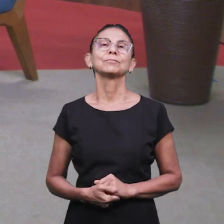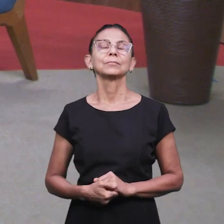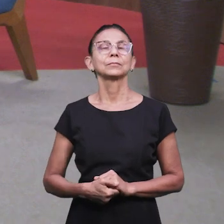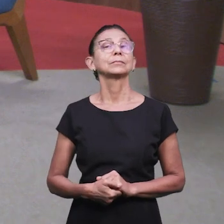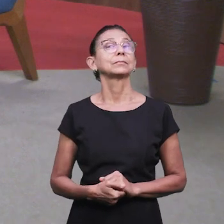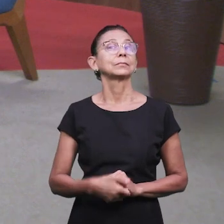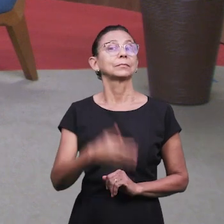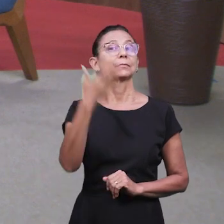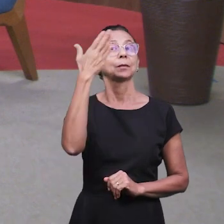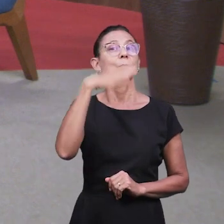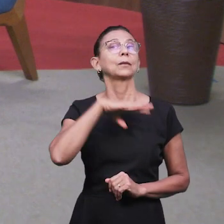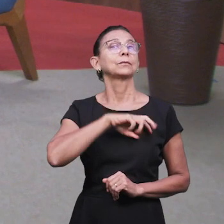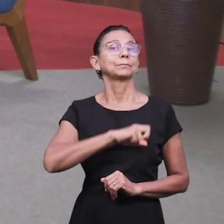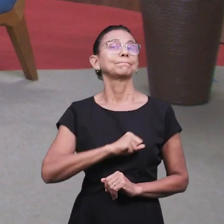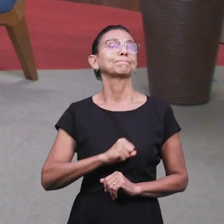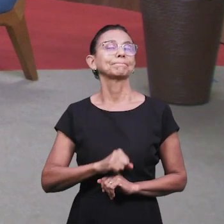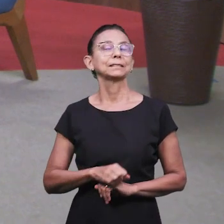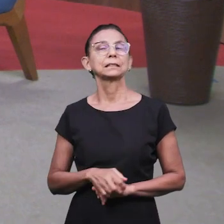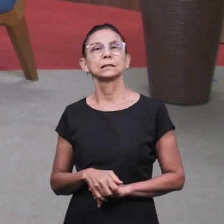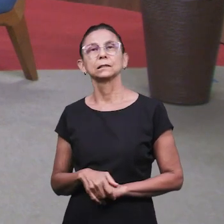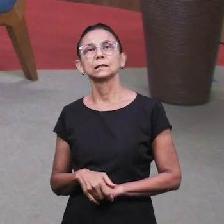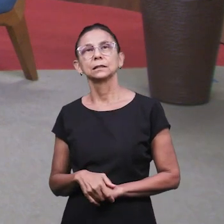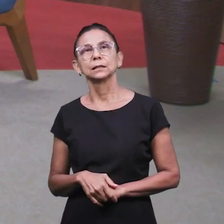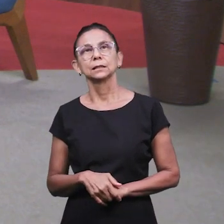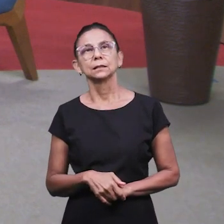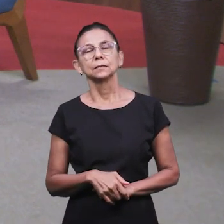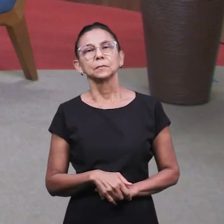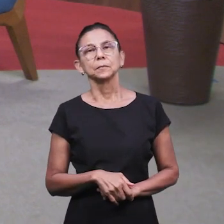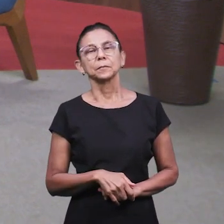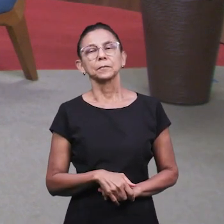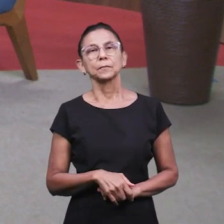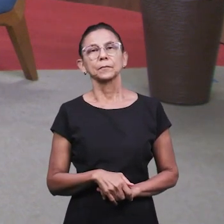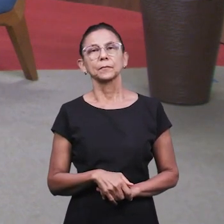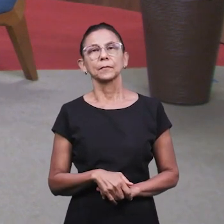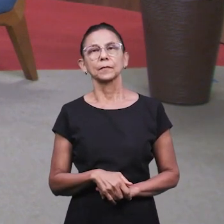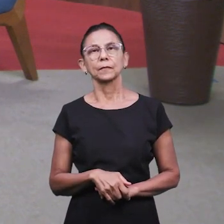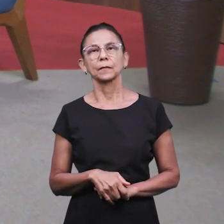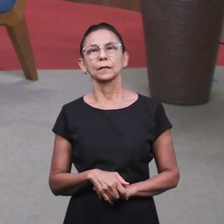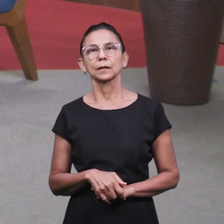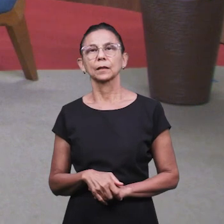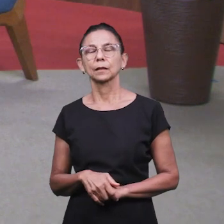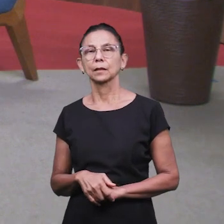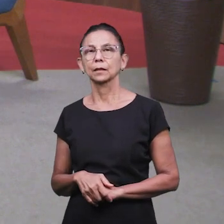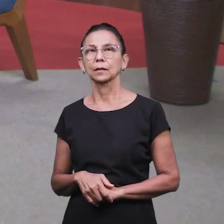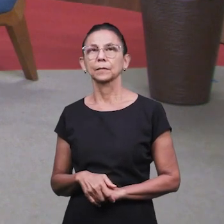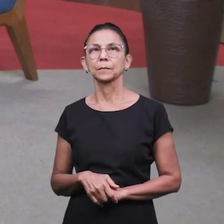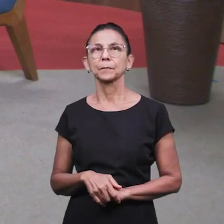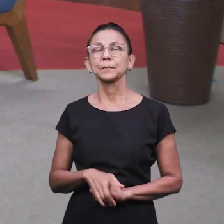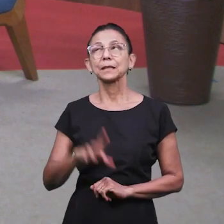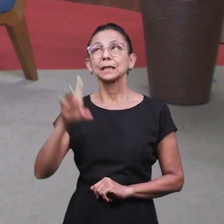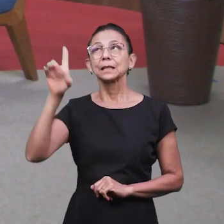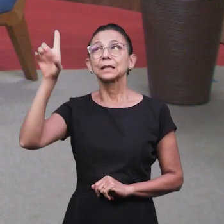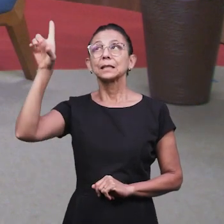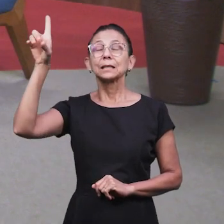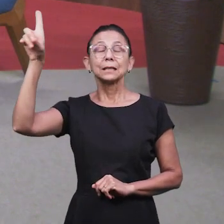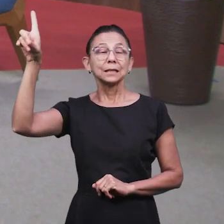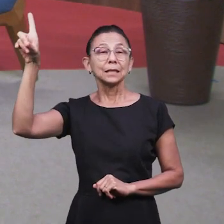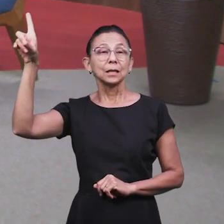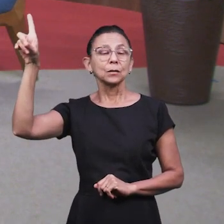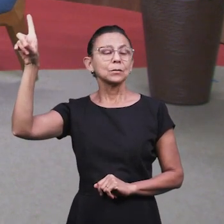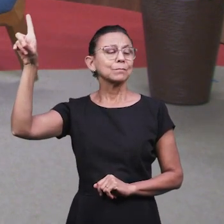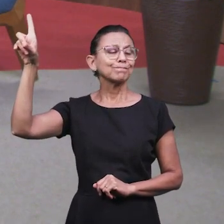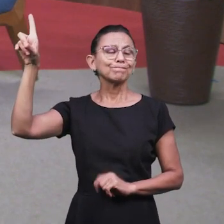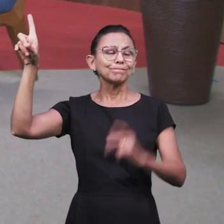em Cantares a palavra diz: seu amor é muito maior, muito melhor. Observe, Josias, assim, tem uma ali, que Deus amou o mundo de